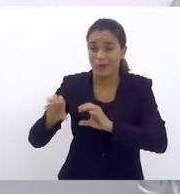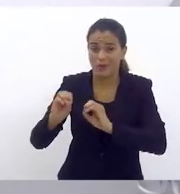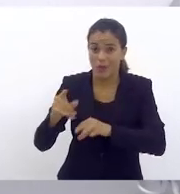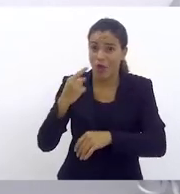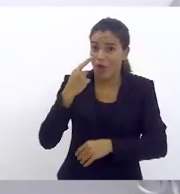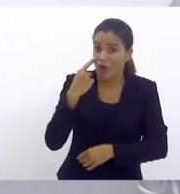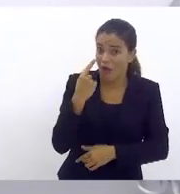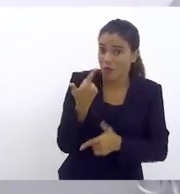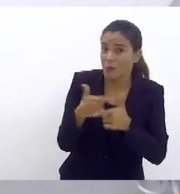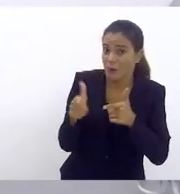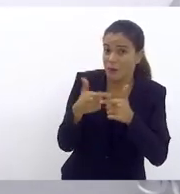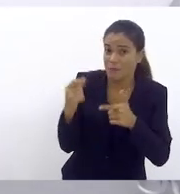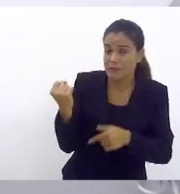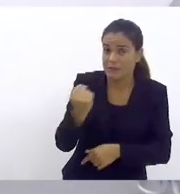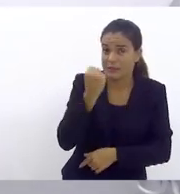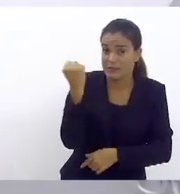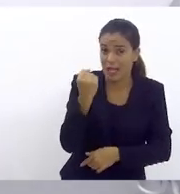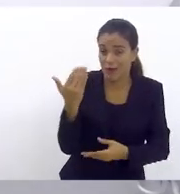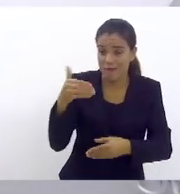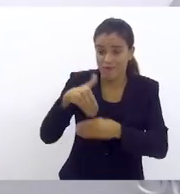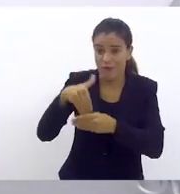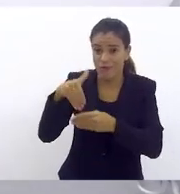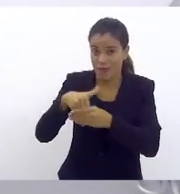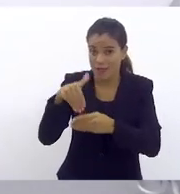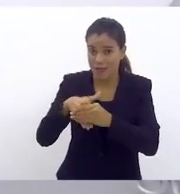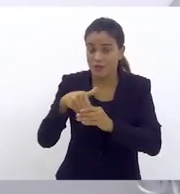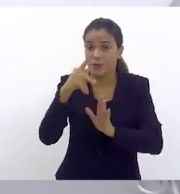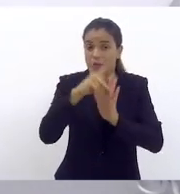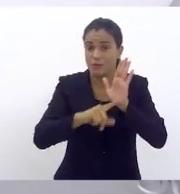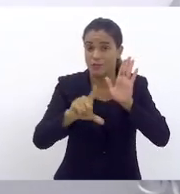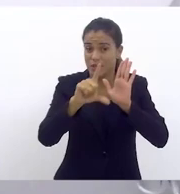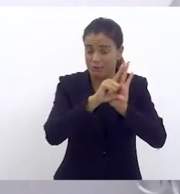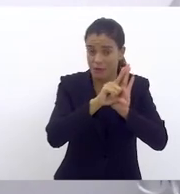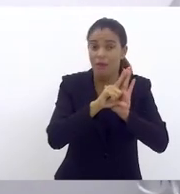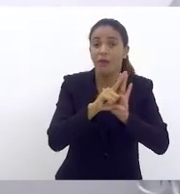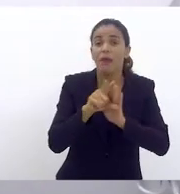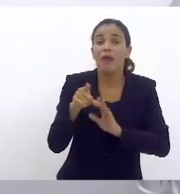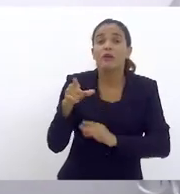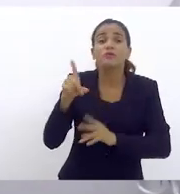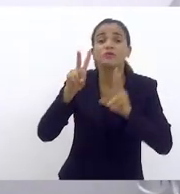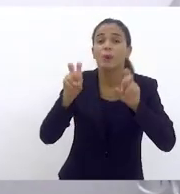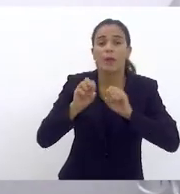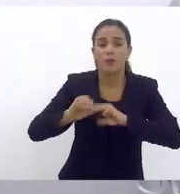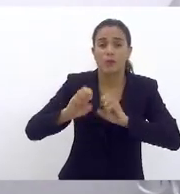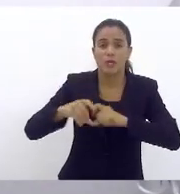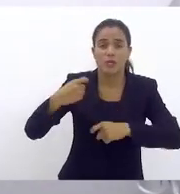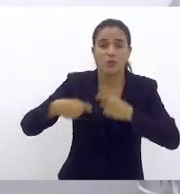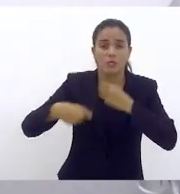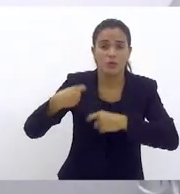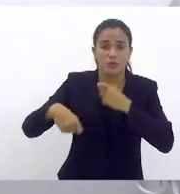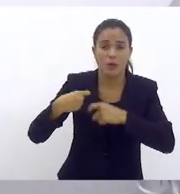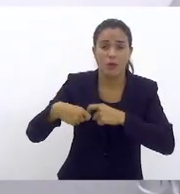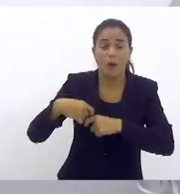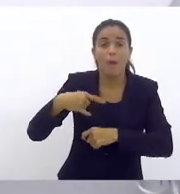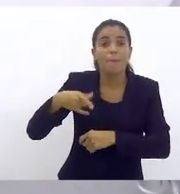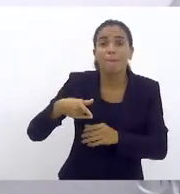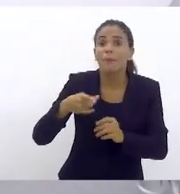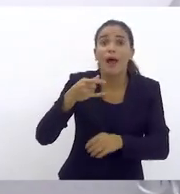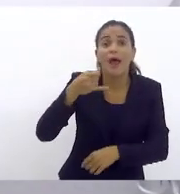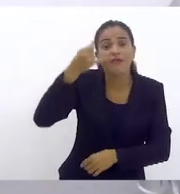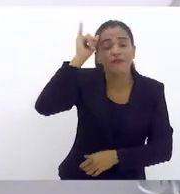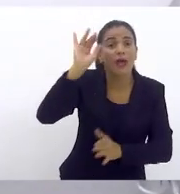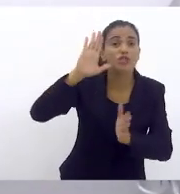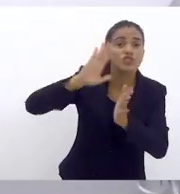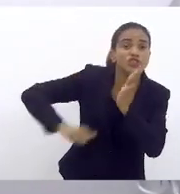é profundo a gente vai votar um projeto lá que trata sobre educação sexual eu tenho que ir para não retirar em educação sexual do